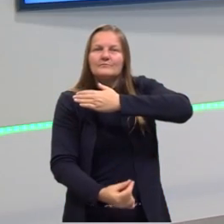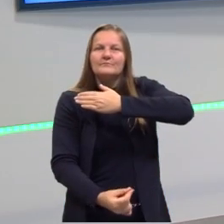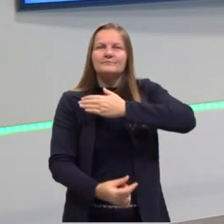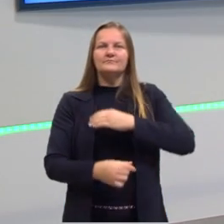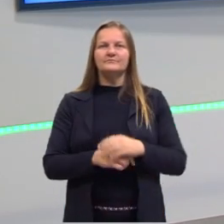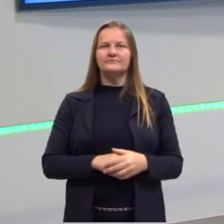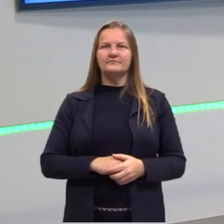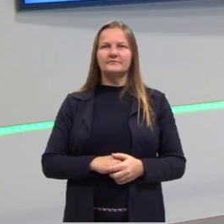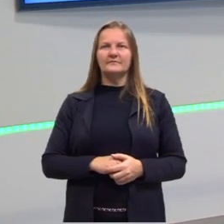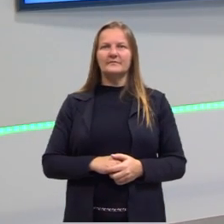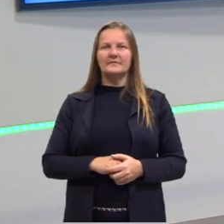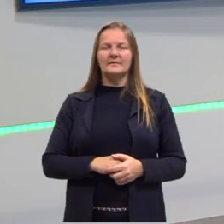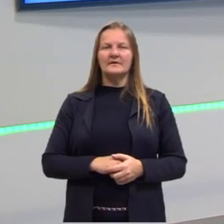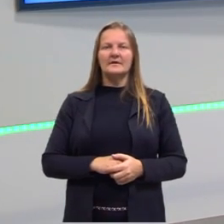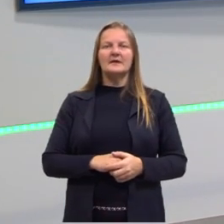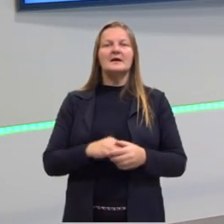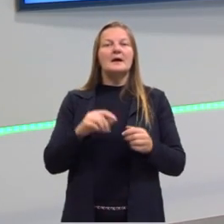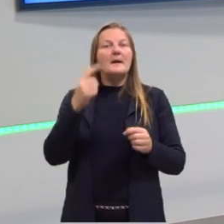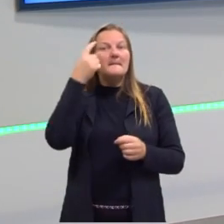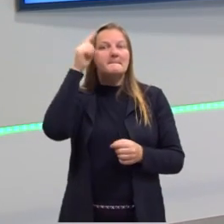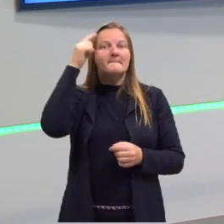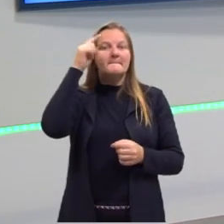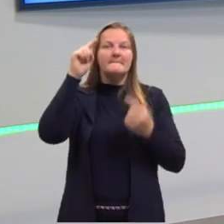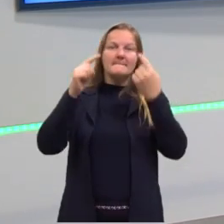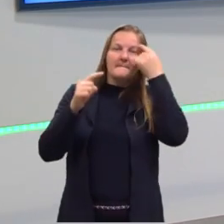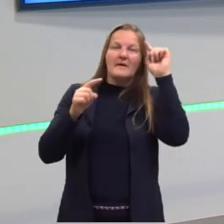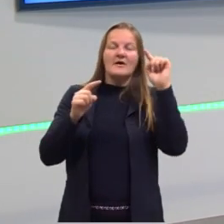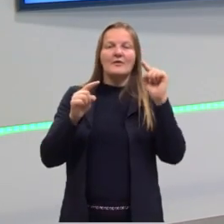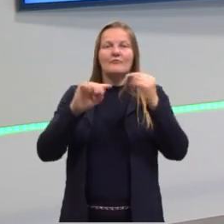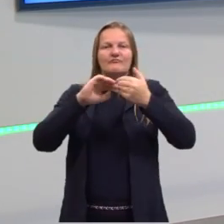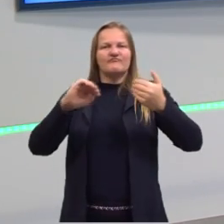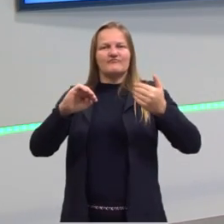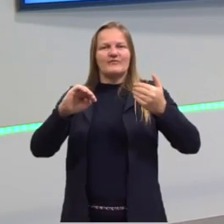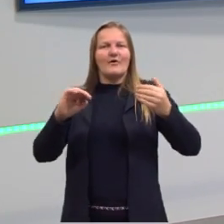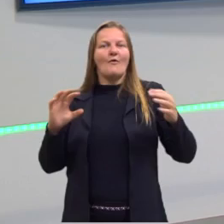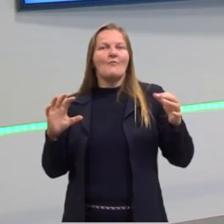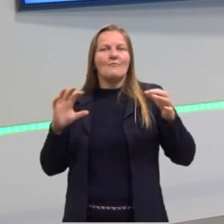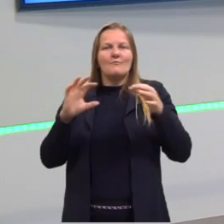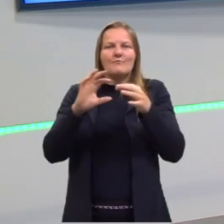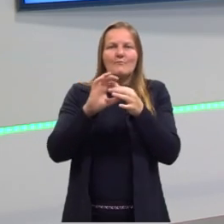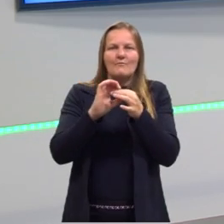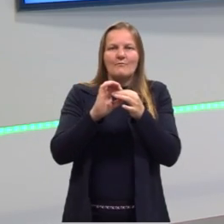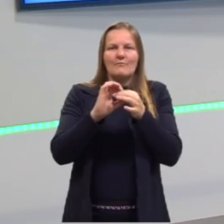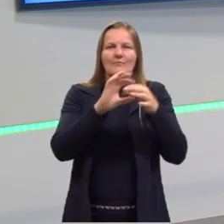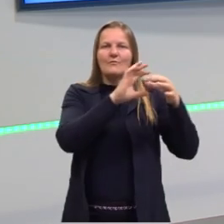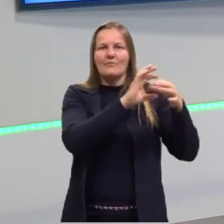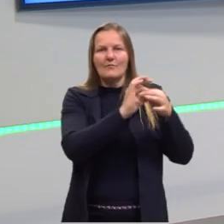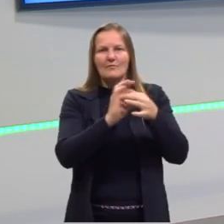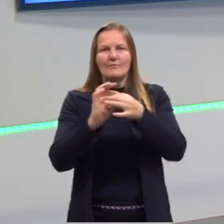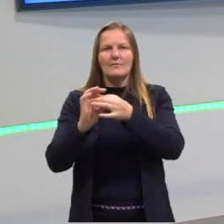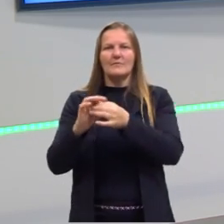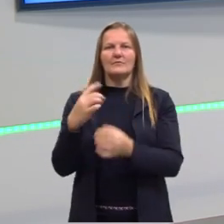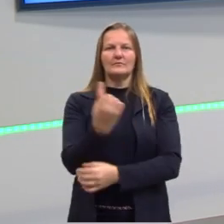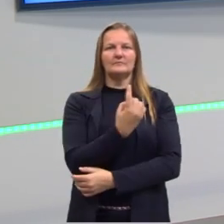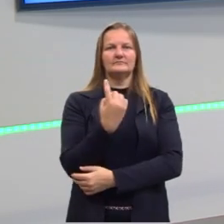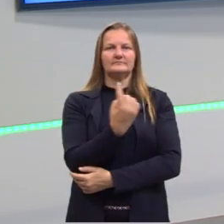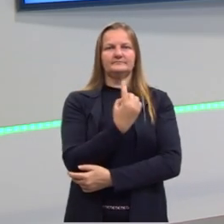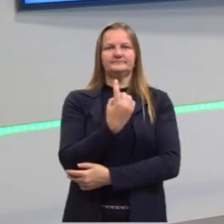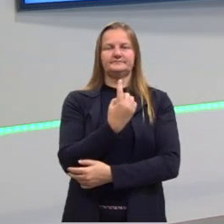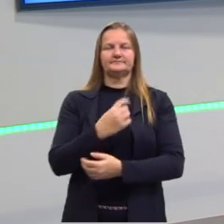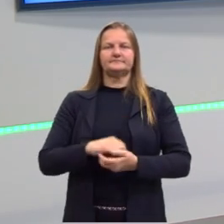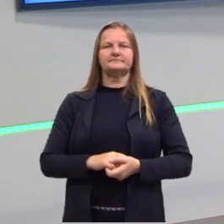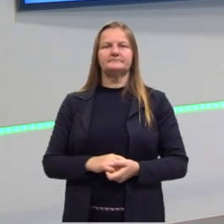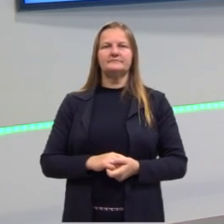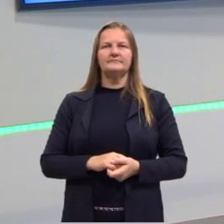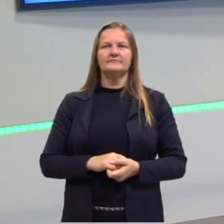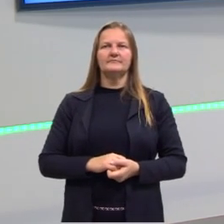ideias que apesar de separadas formam um contexto único Então isso que a gente vai